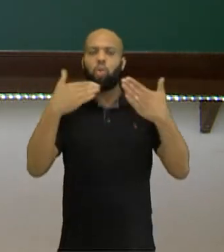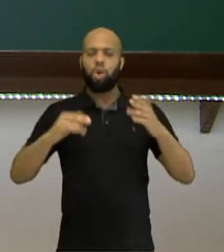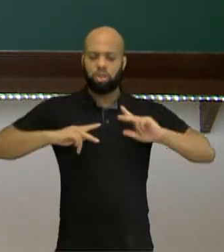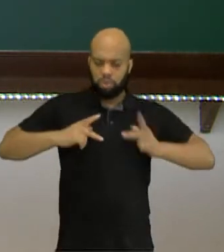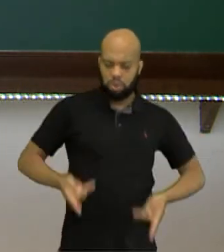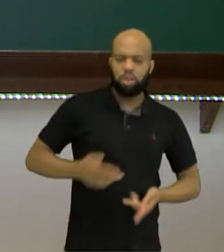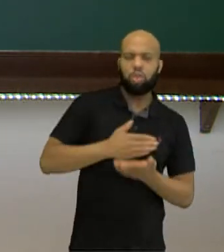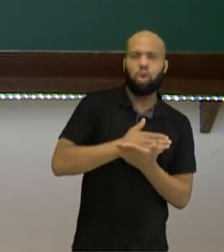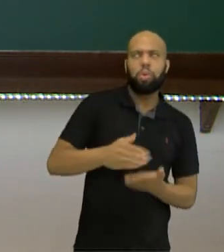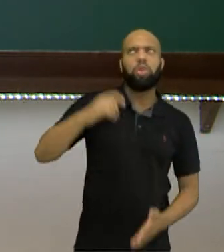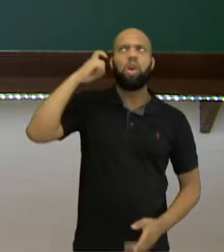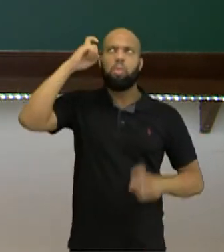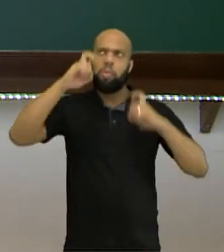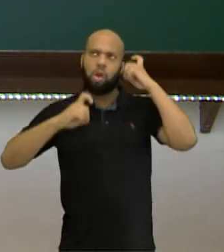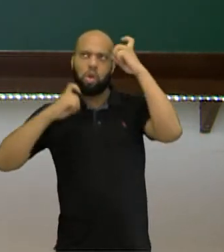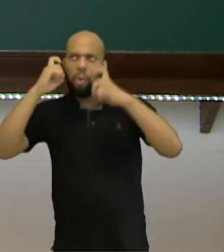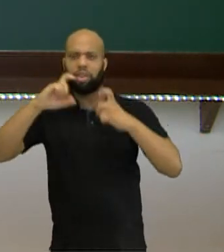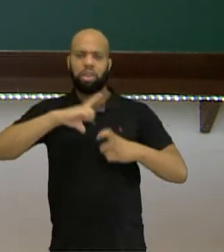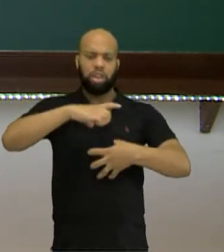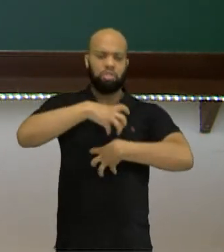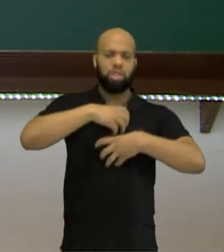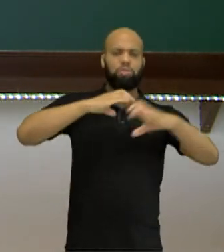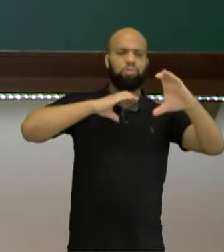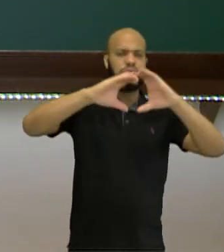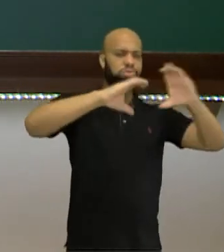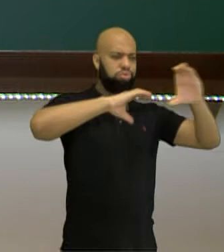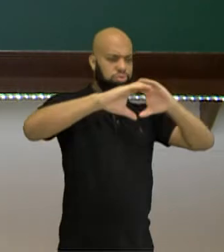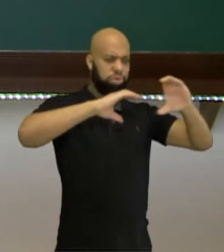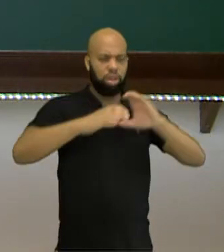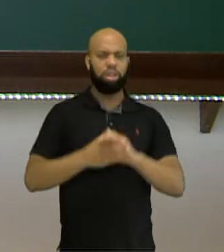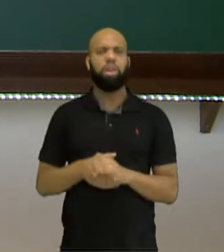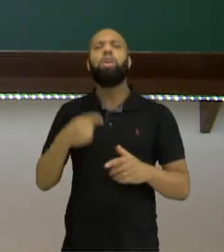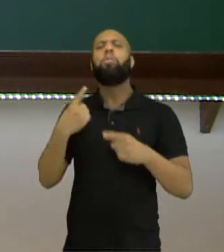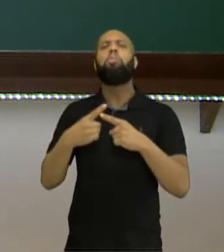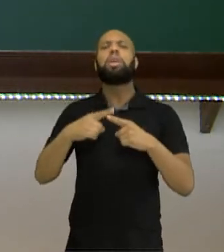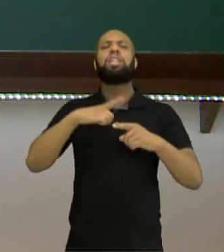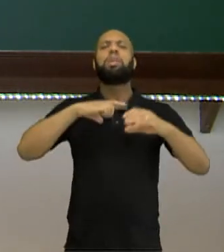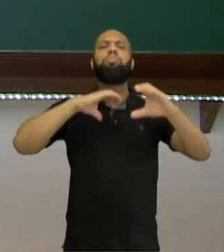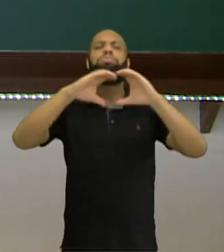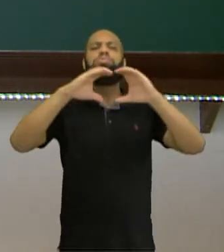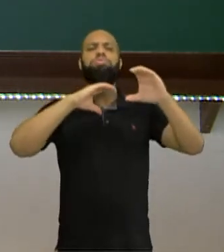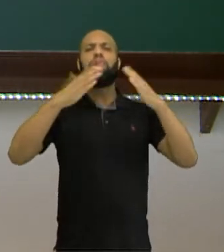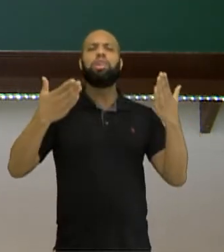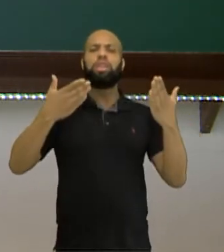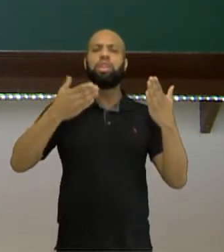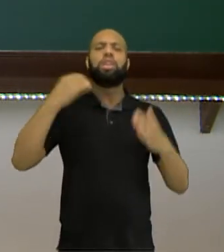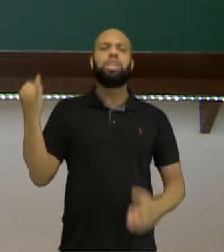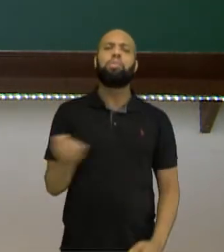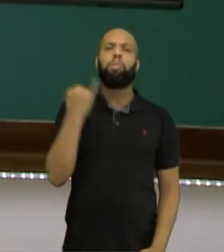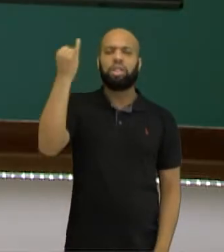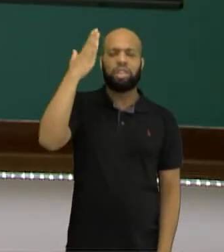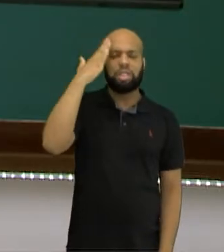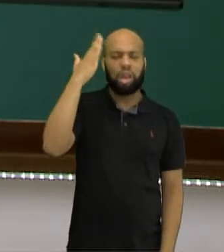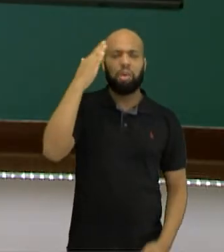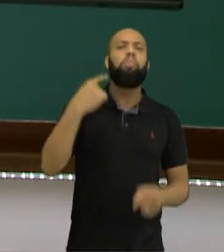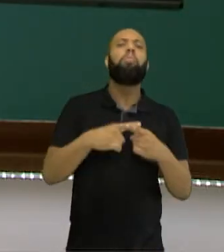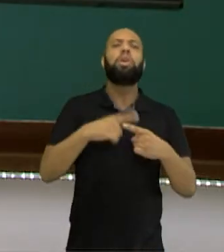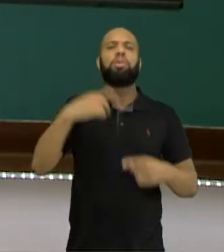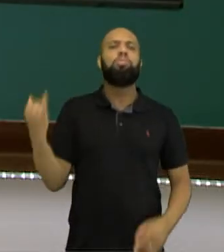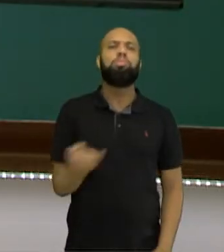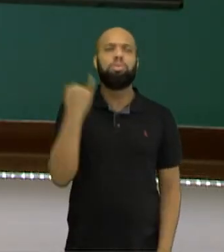humanidade começou a se preocupar em se comunicar Por que essa preocupação era tão importante de saber se